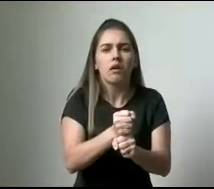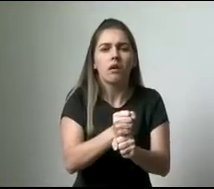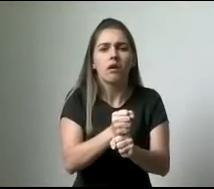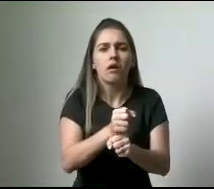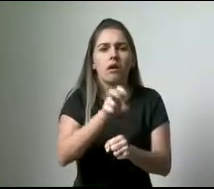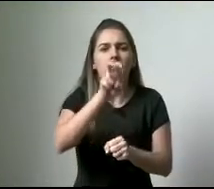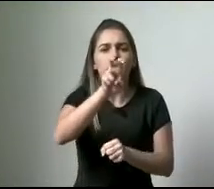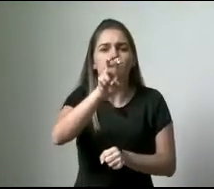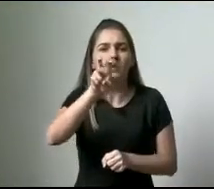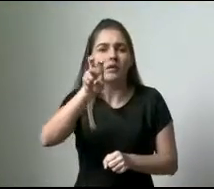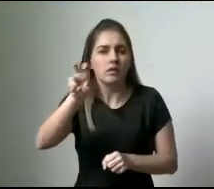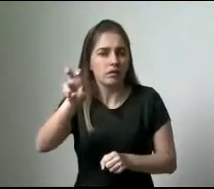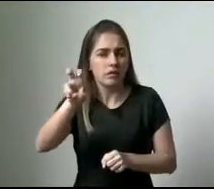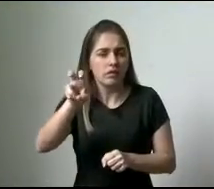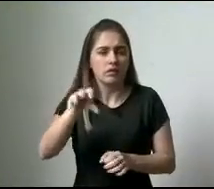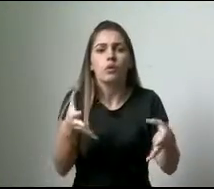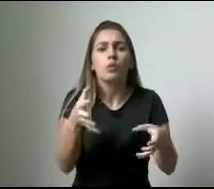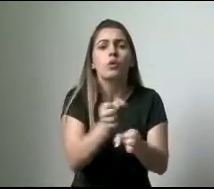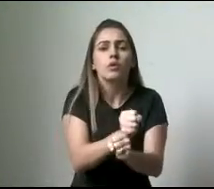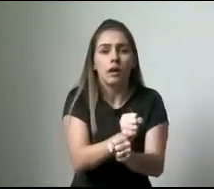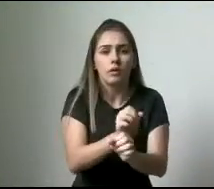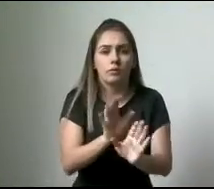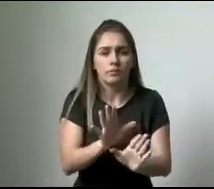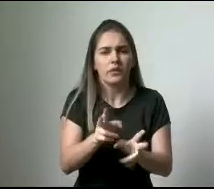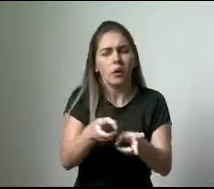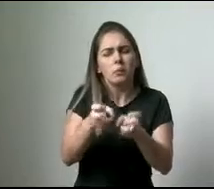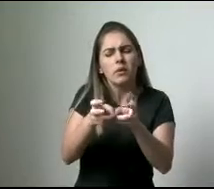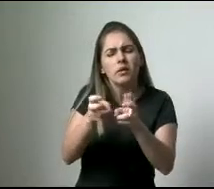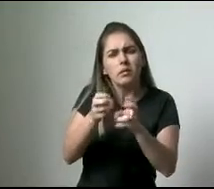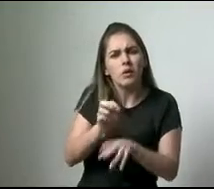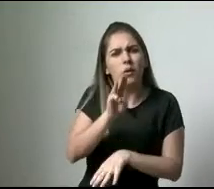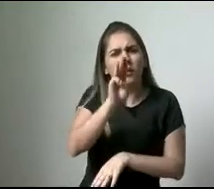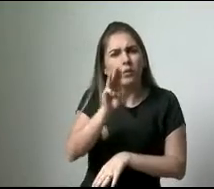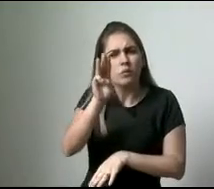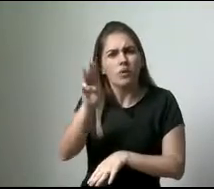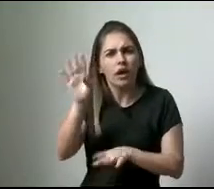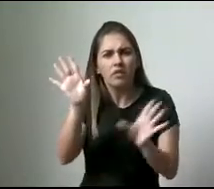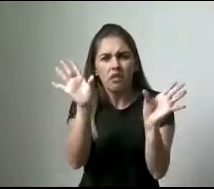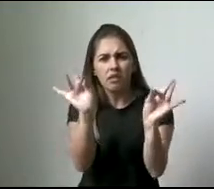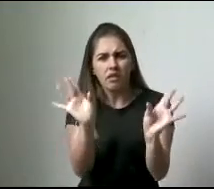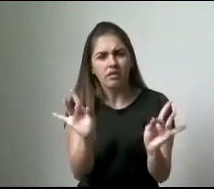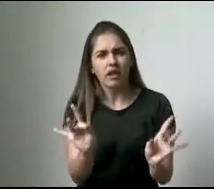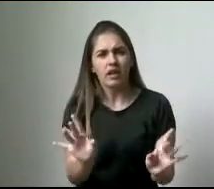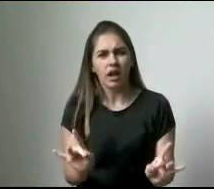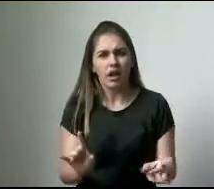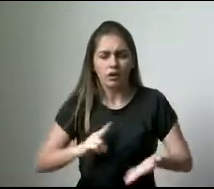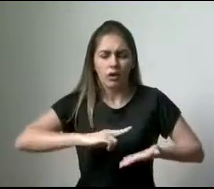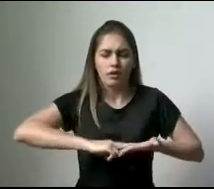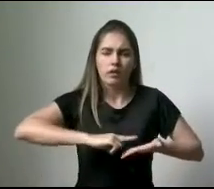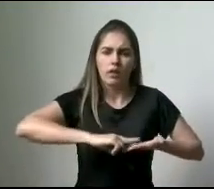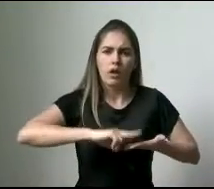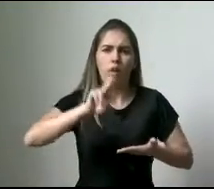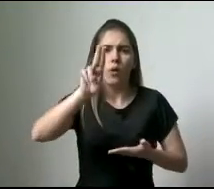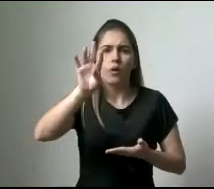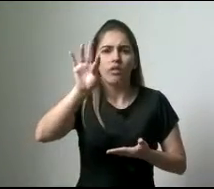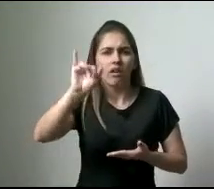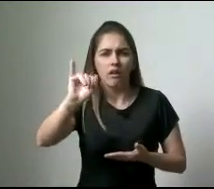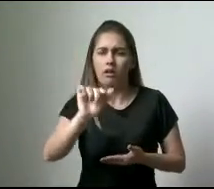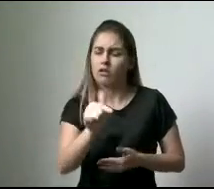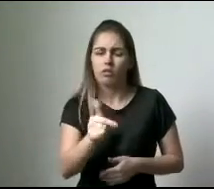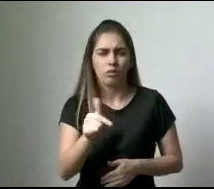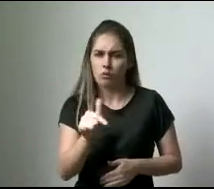são 55 notificações. Vocês vão perceber no site um detalhamento. Internações na UTI não